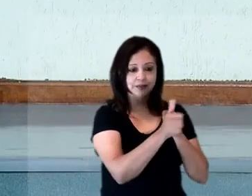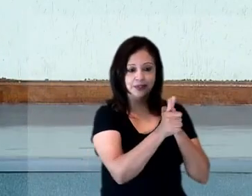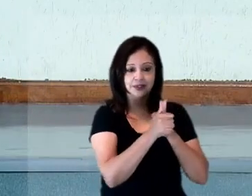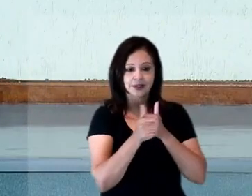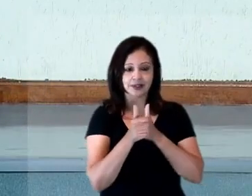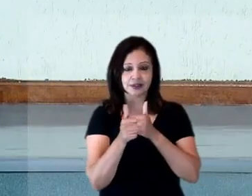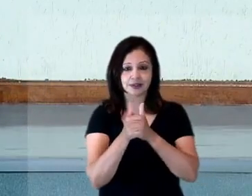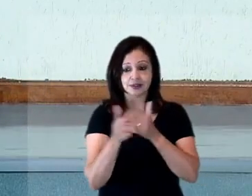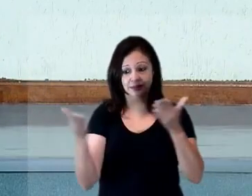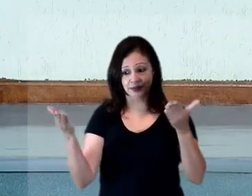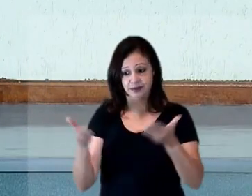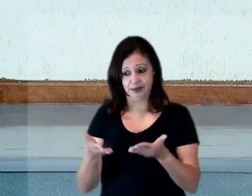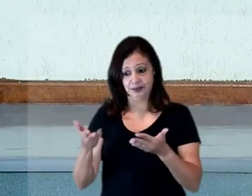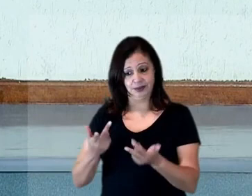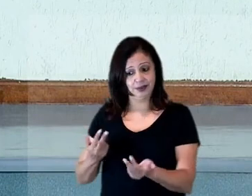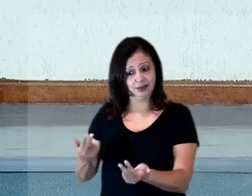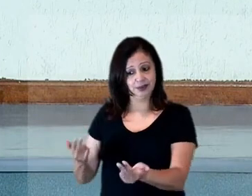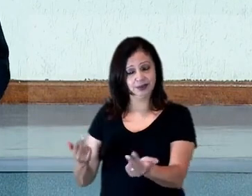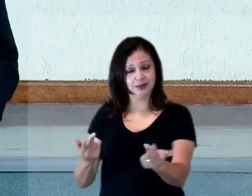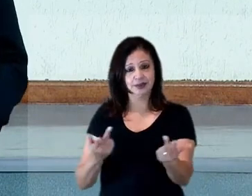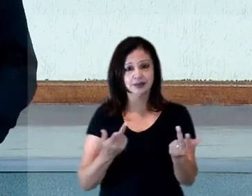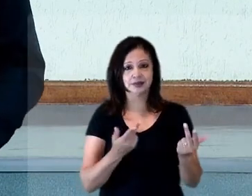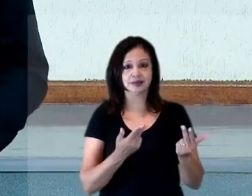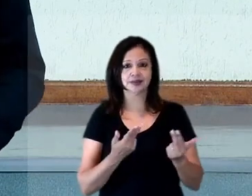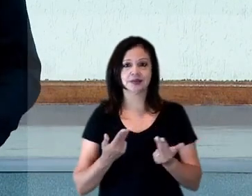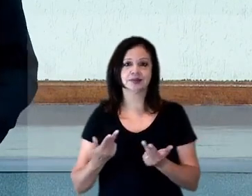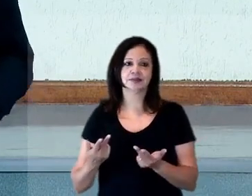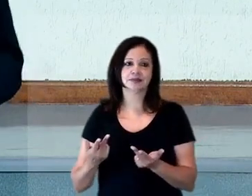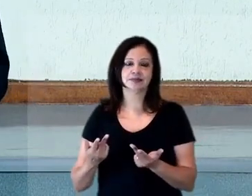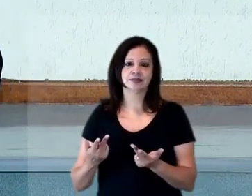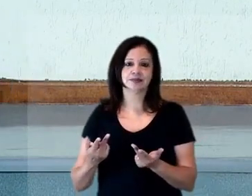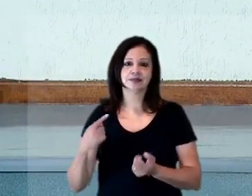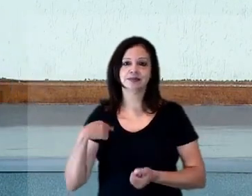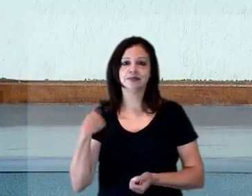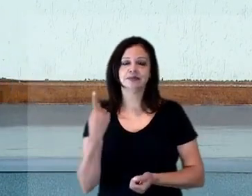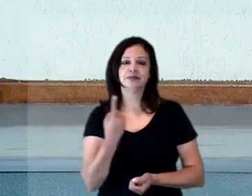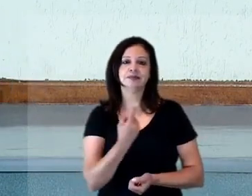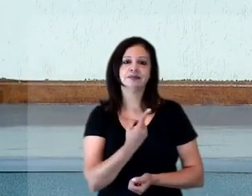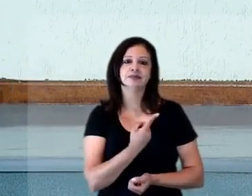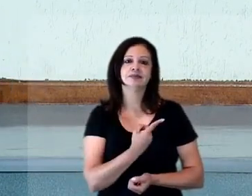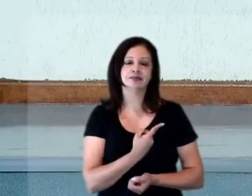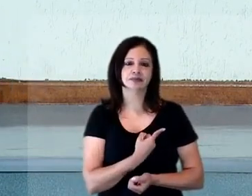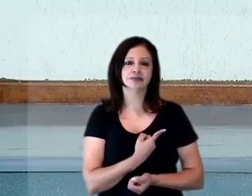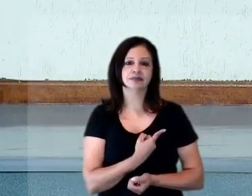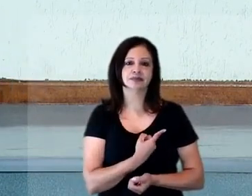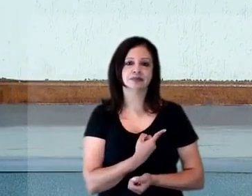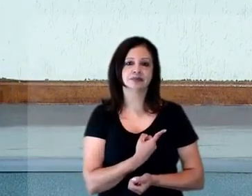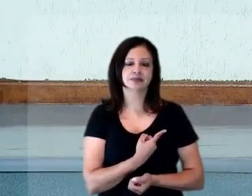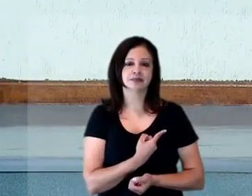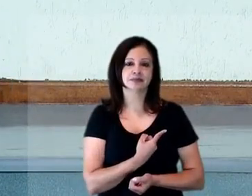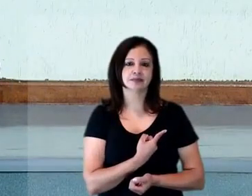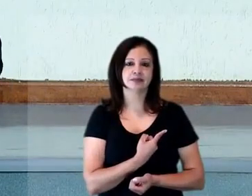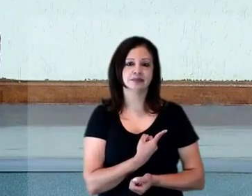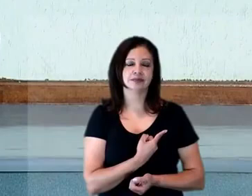para nós como igreja. É necessário nós, igreja,